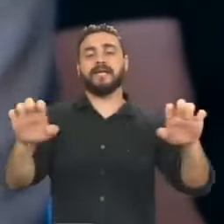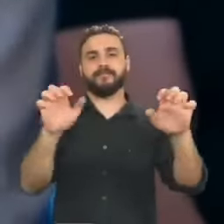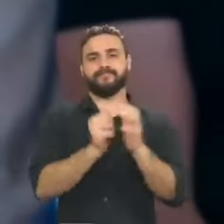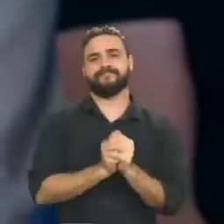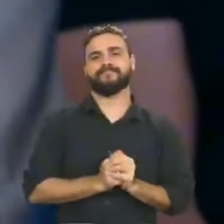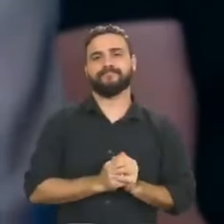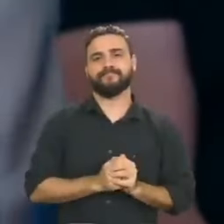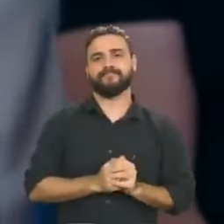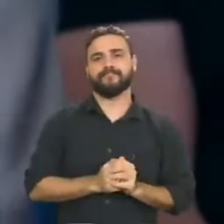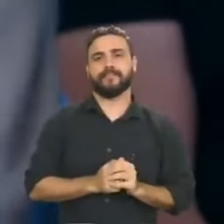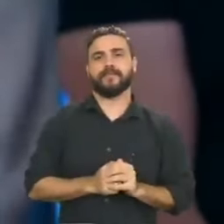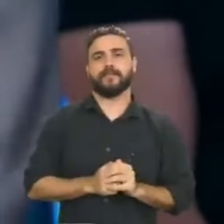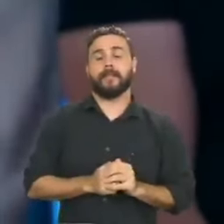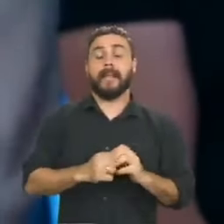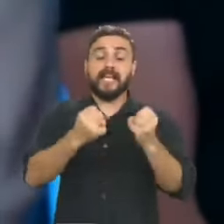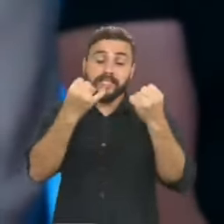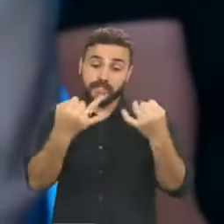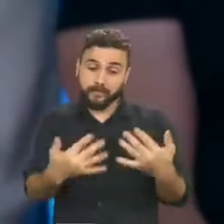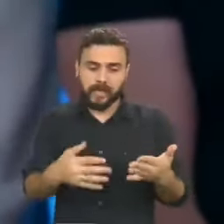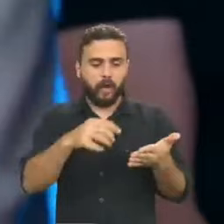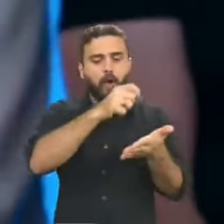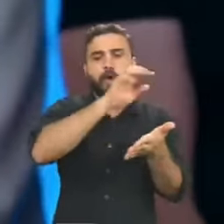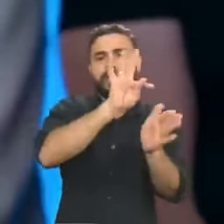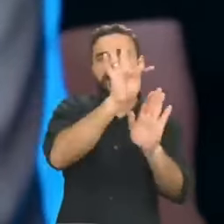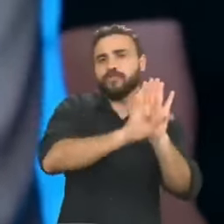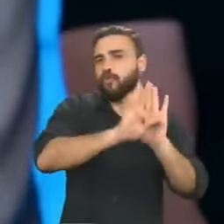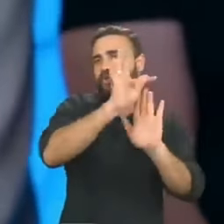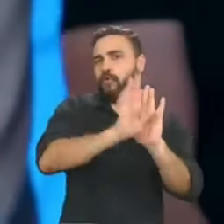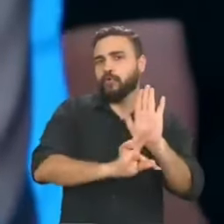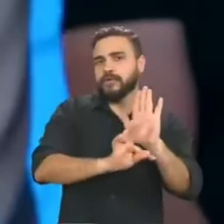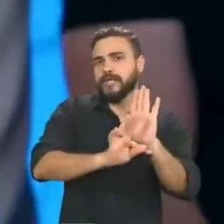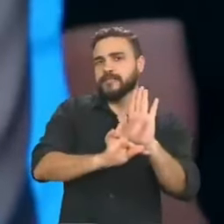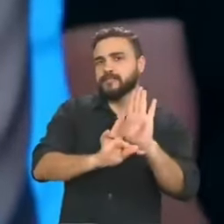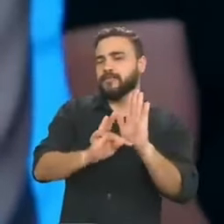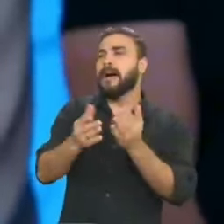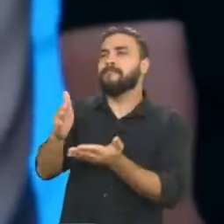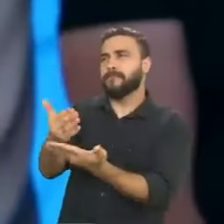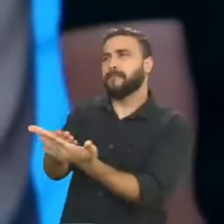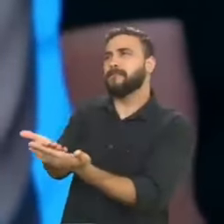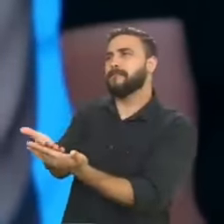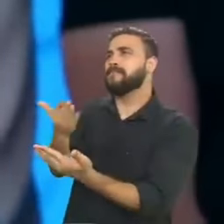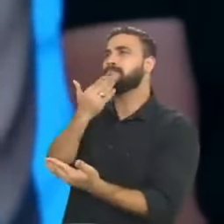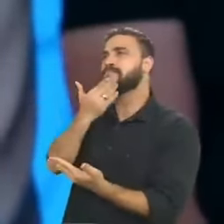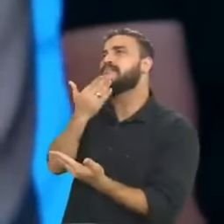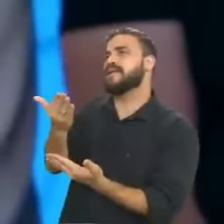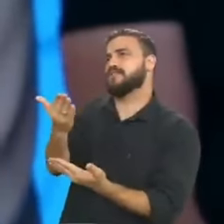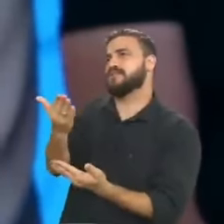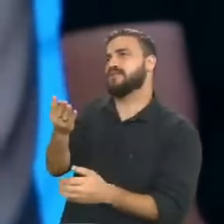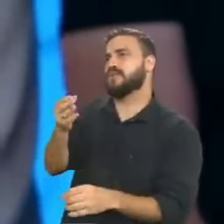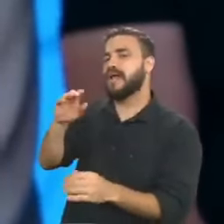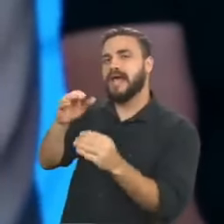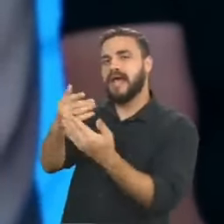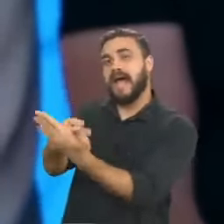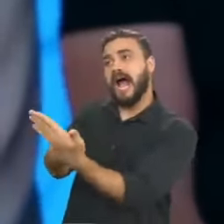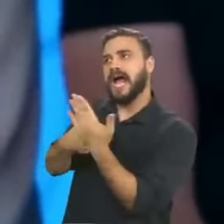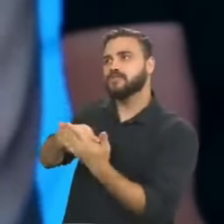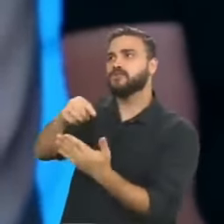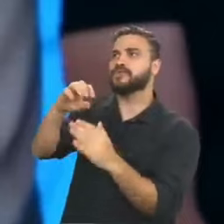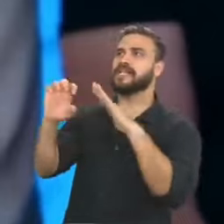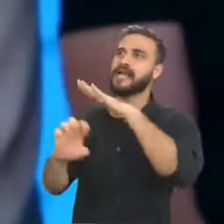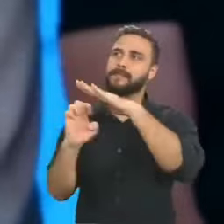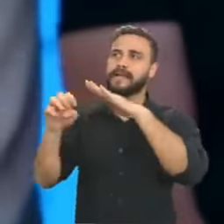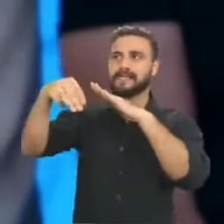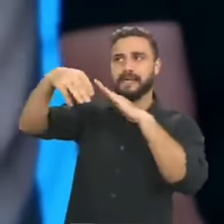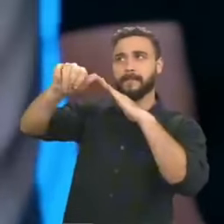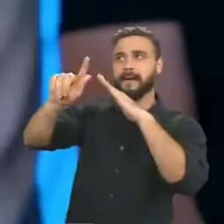gente foi claro em relação a que somos uma organização cristã, nós pregamos o evangelho, mas o suporte deles é para